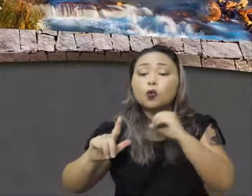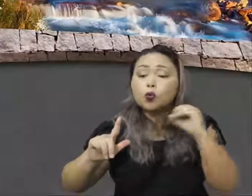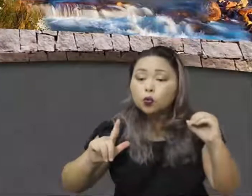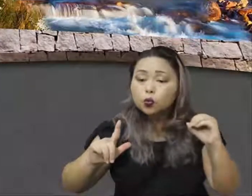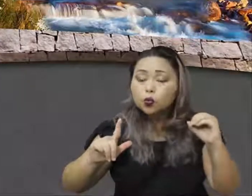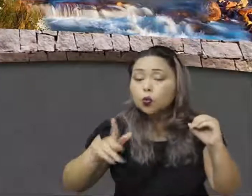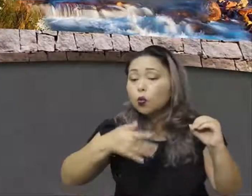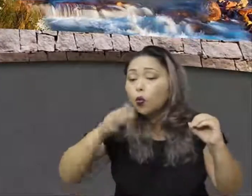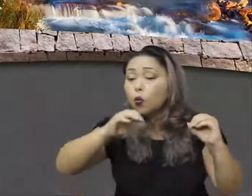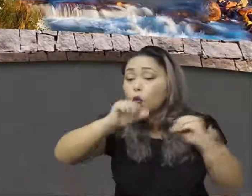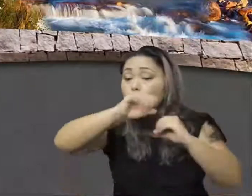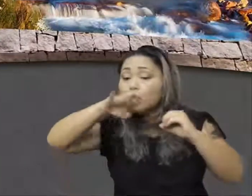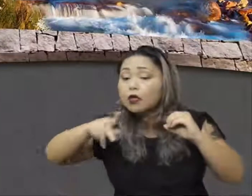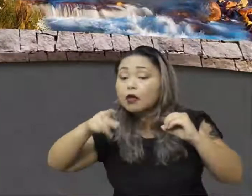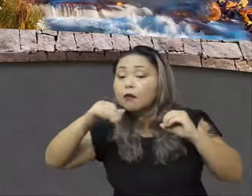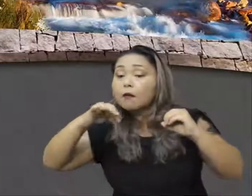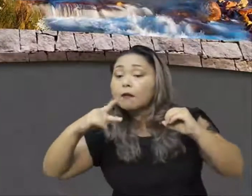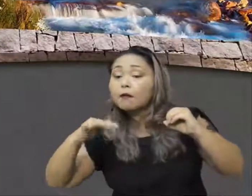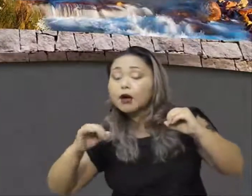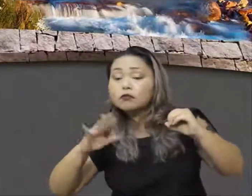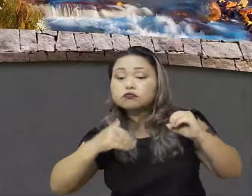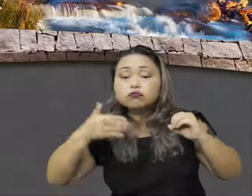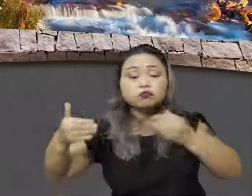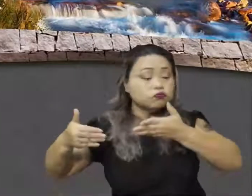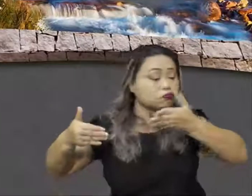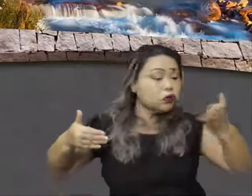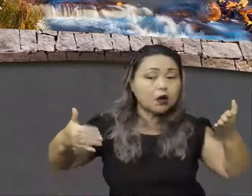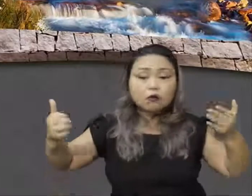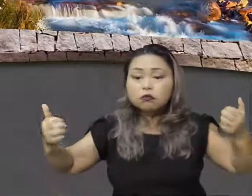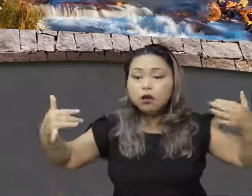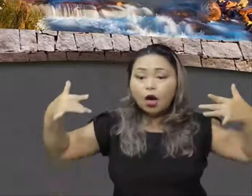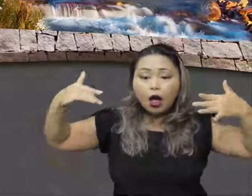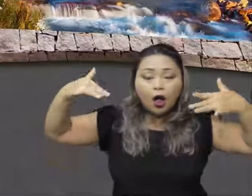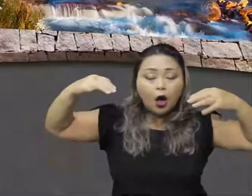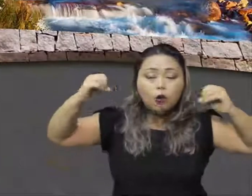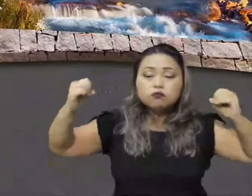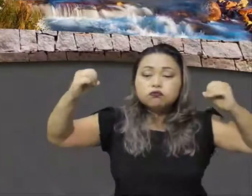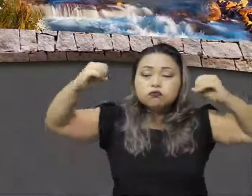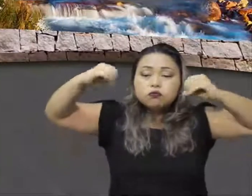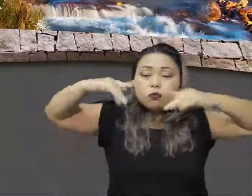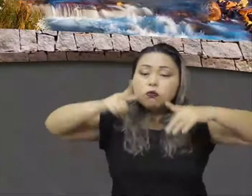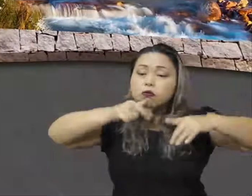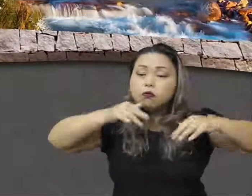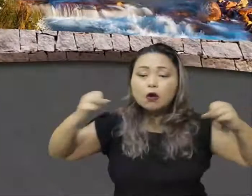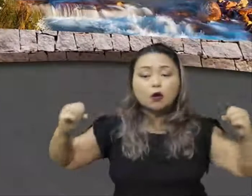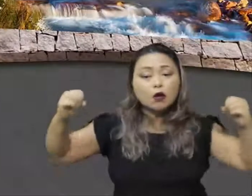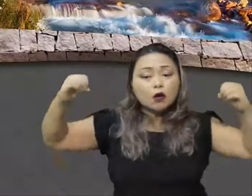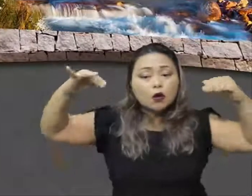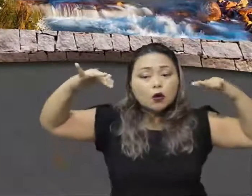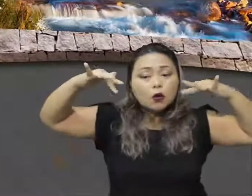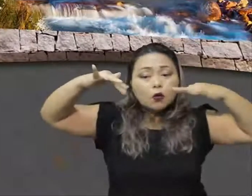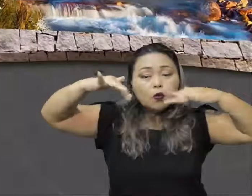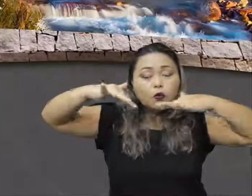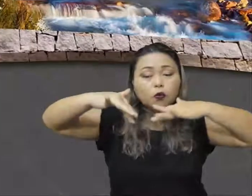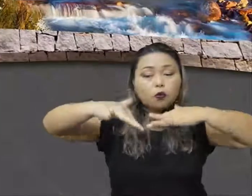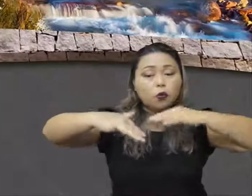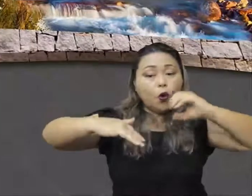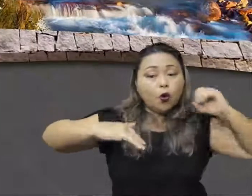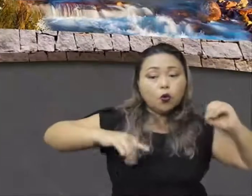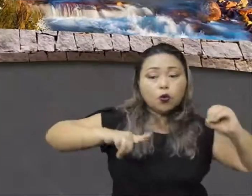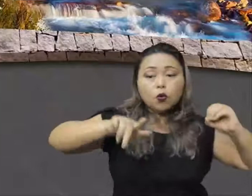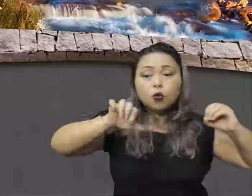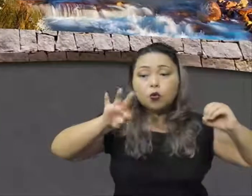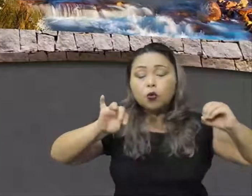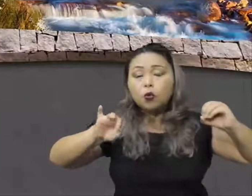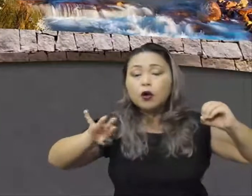Oceano Pacífico. Portanto, os Estados Unidos é banhado pelo Oceano Atlântico ao leste, se chama